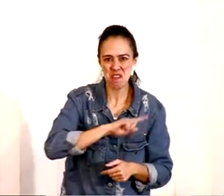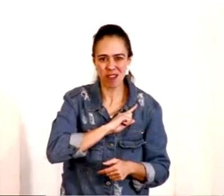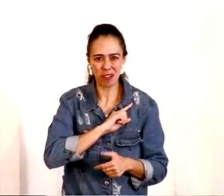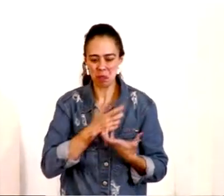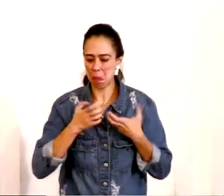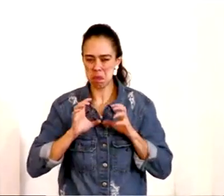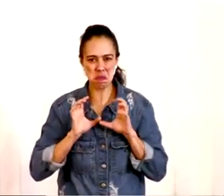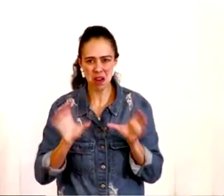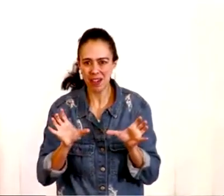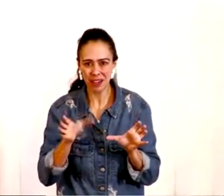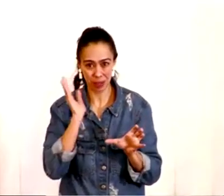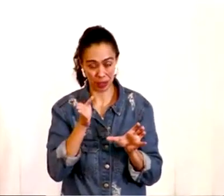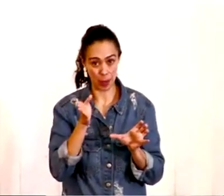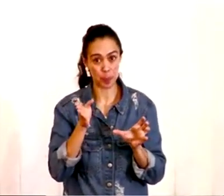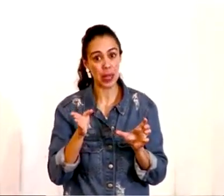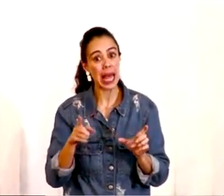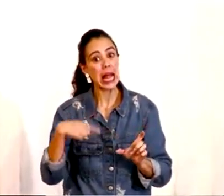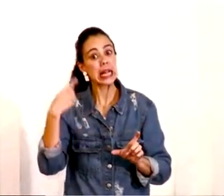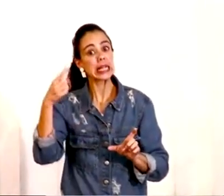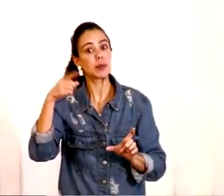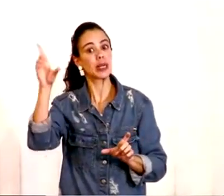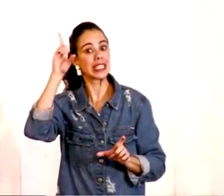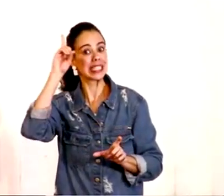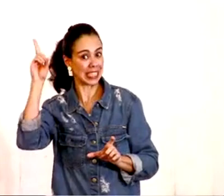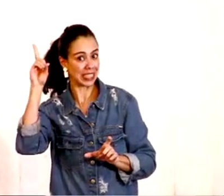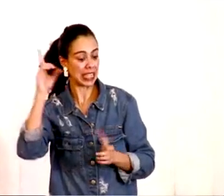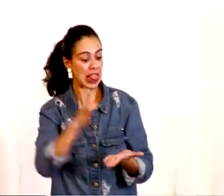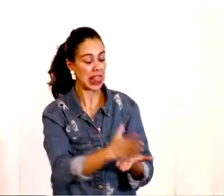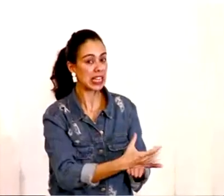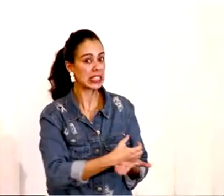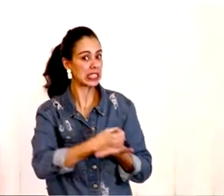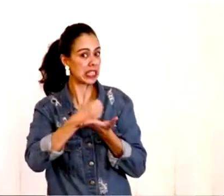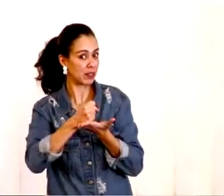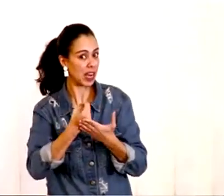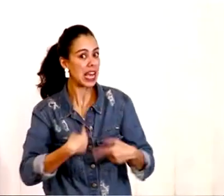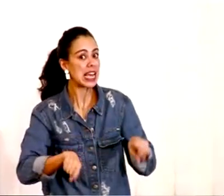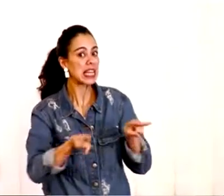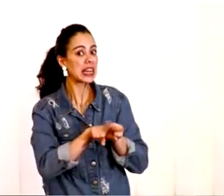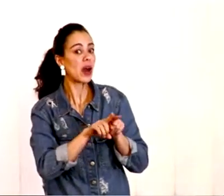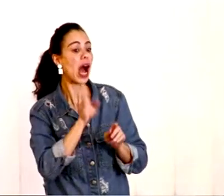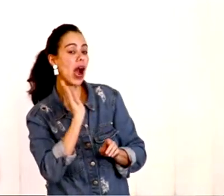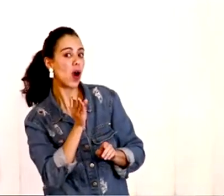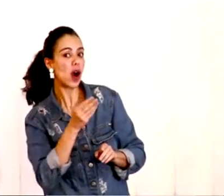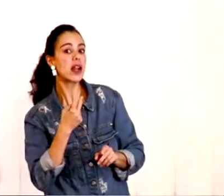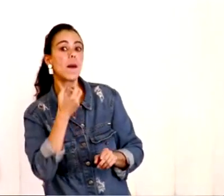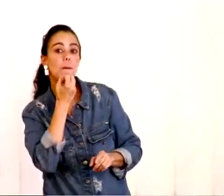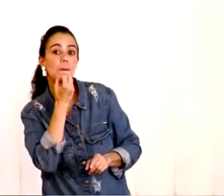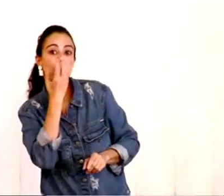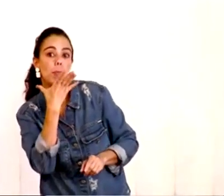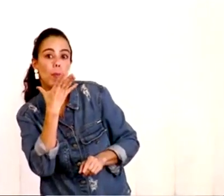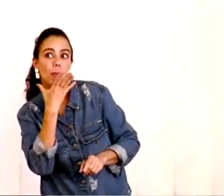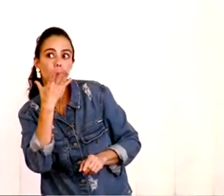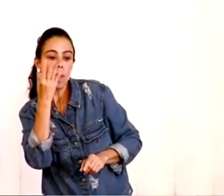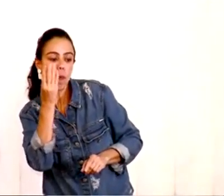para então fazermos o bem. O pecado afetou o homem em